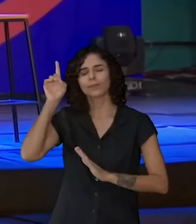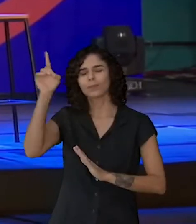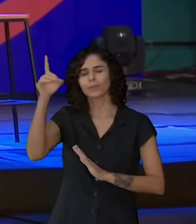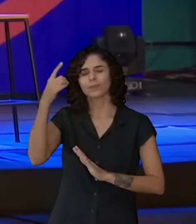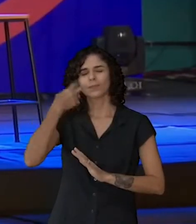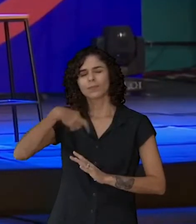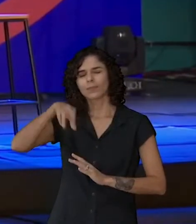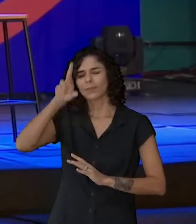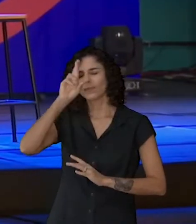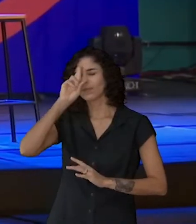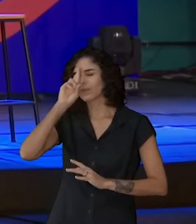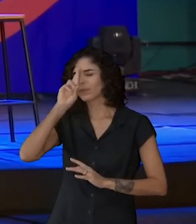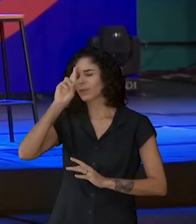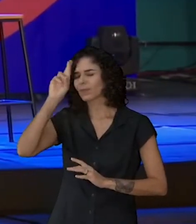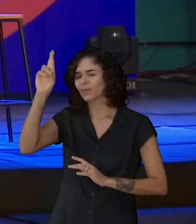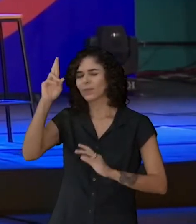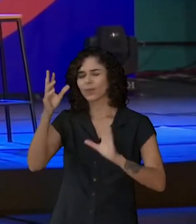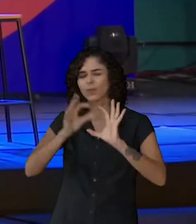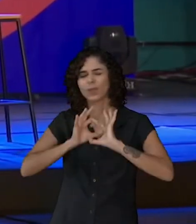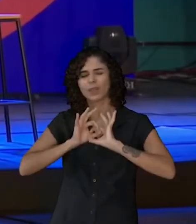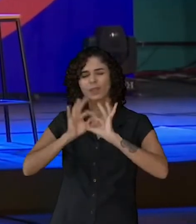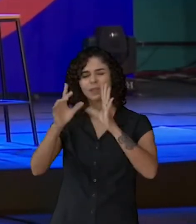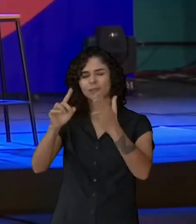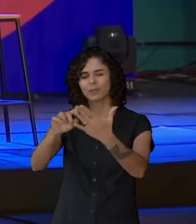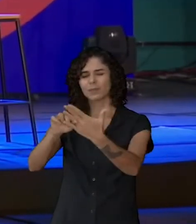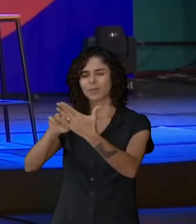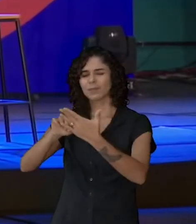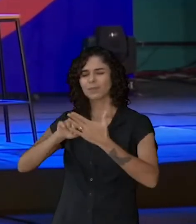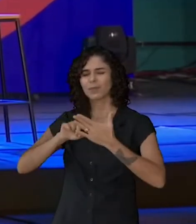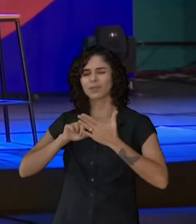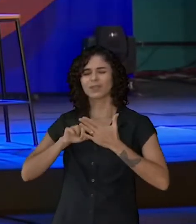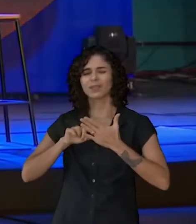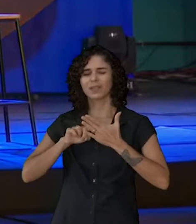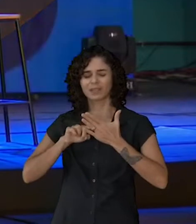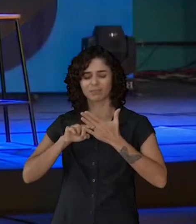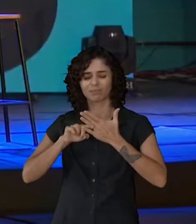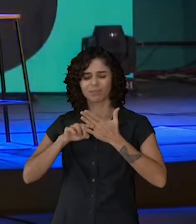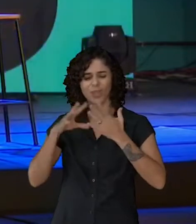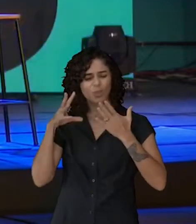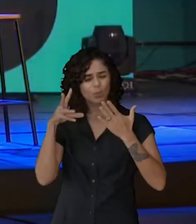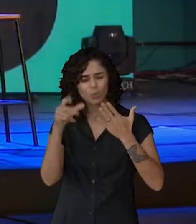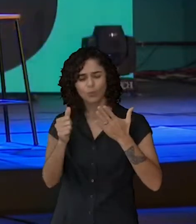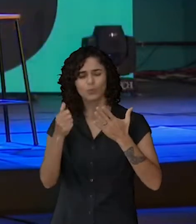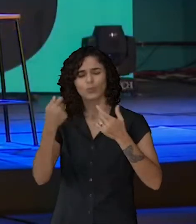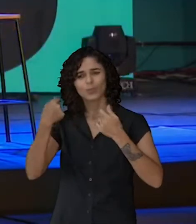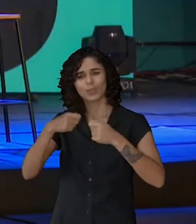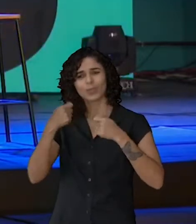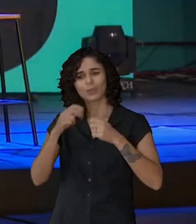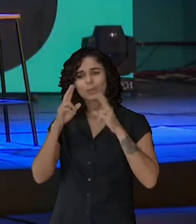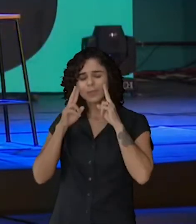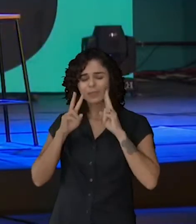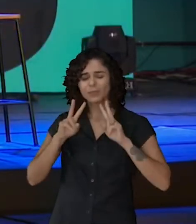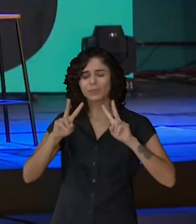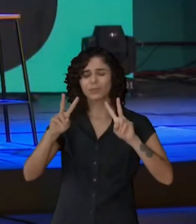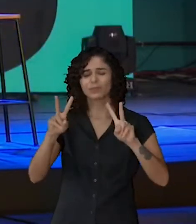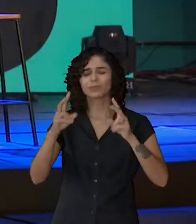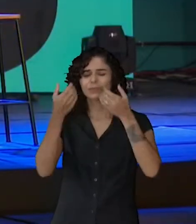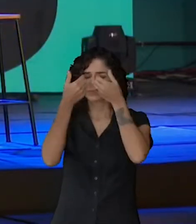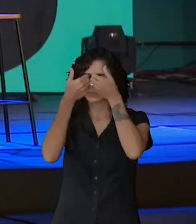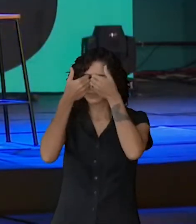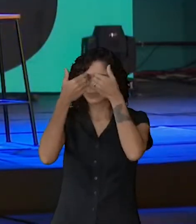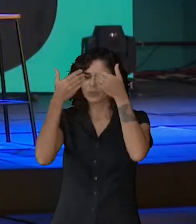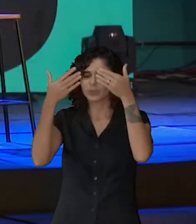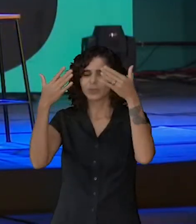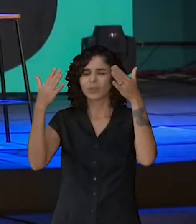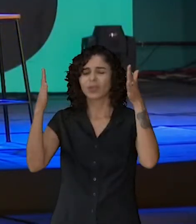é livre para me mostrar tudo o que eu preciso ver. Abre os meus olhos